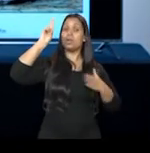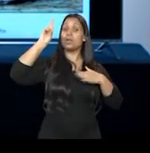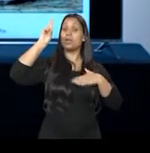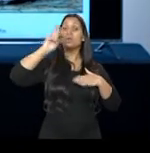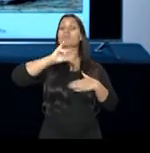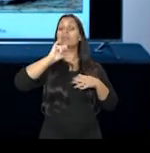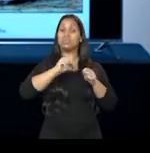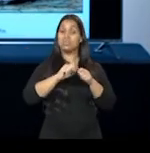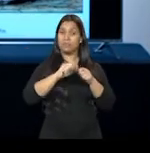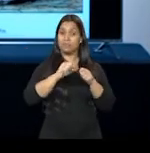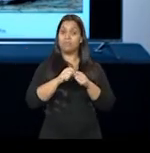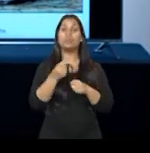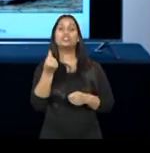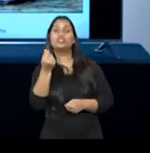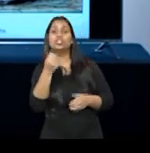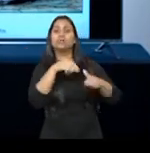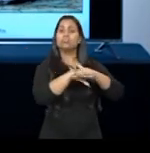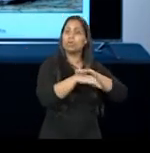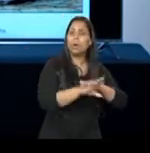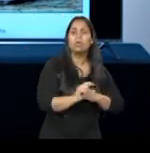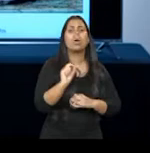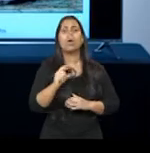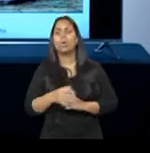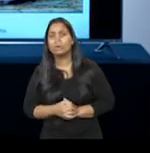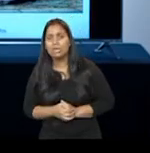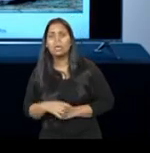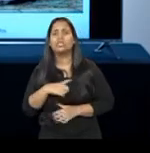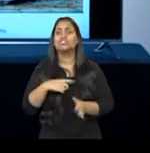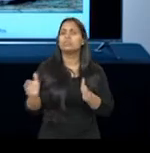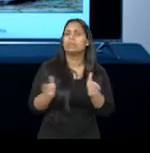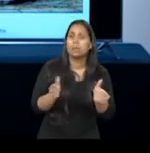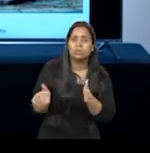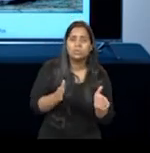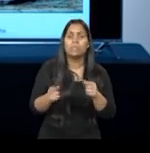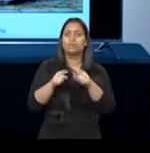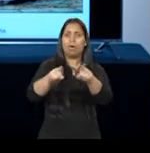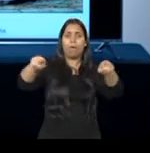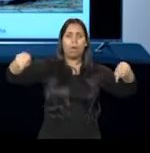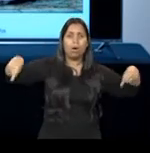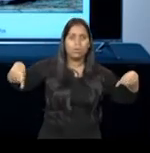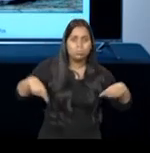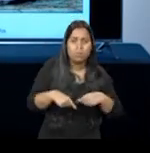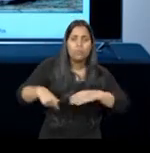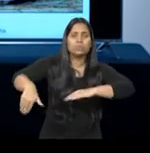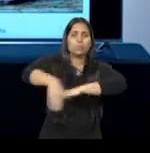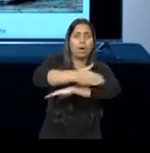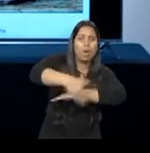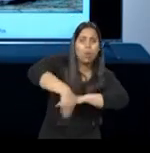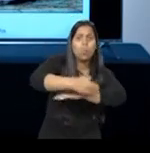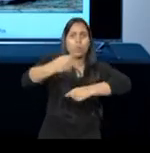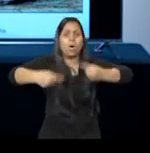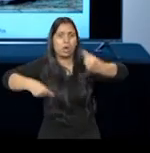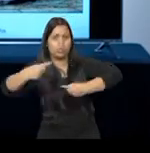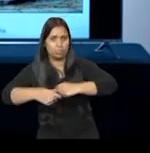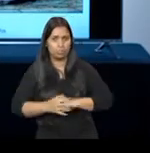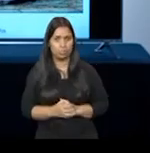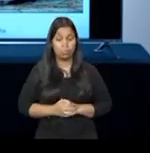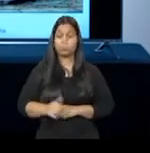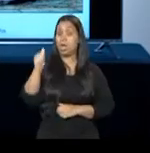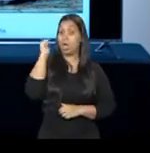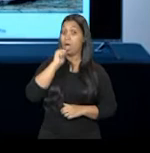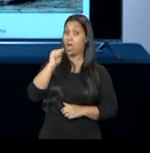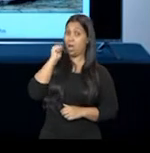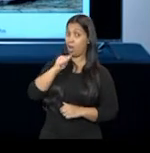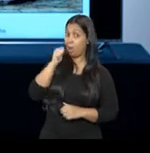do que seria feito com as aplicações da casa. Ele tinha acesso ao espaço público, às ruas, às discussões.